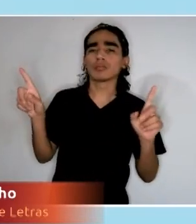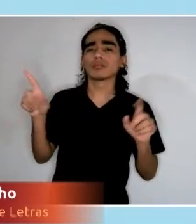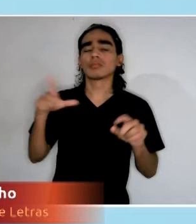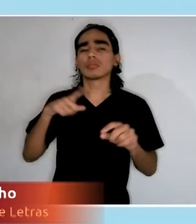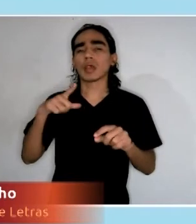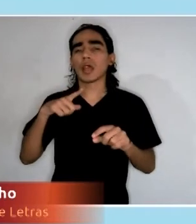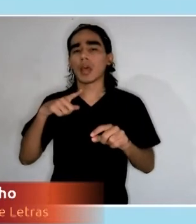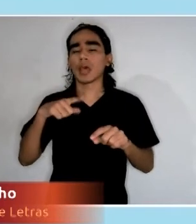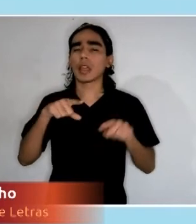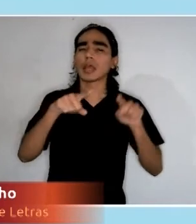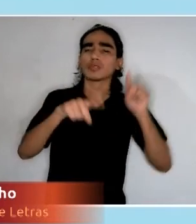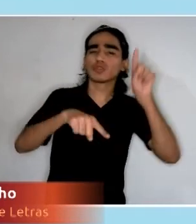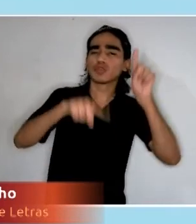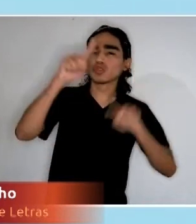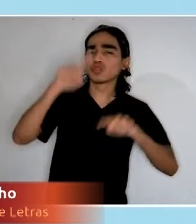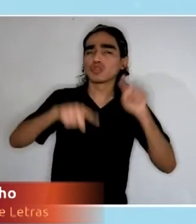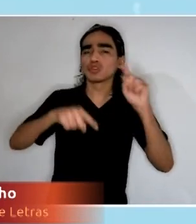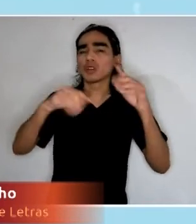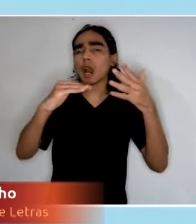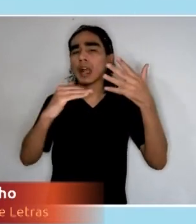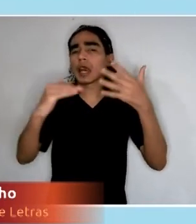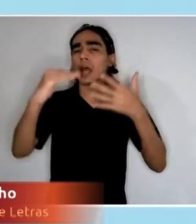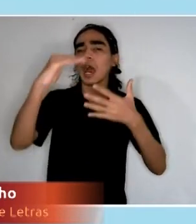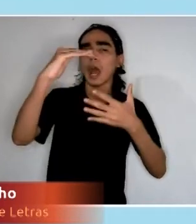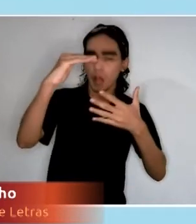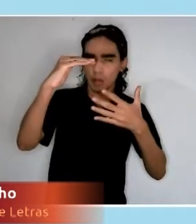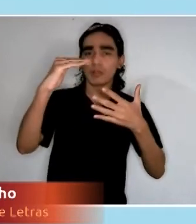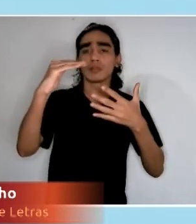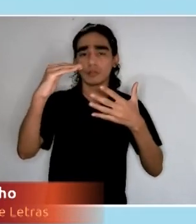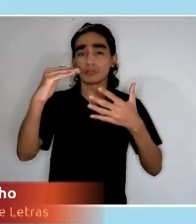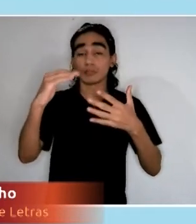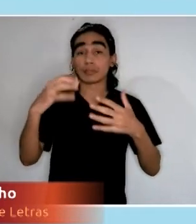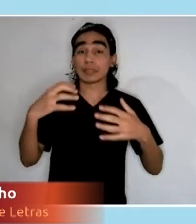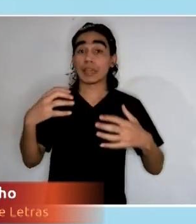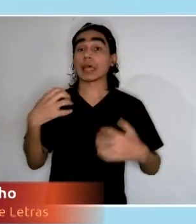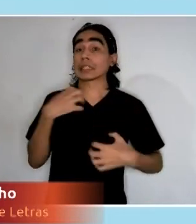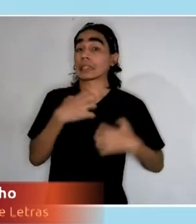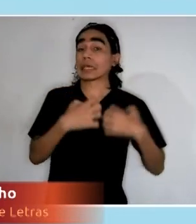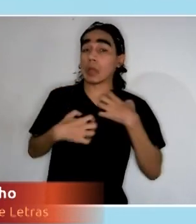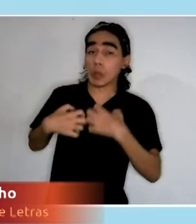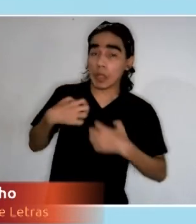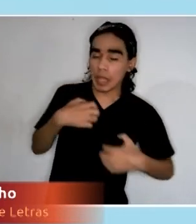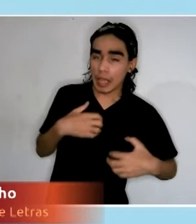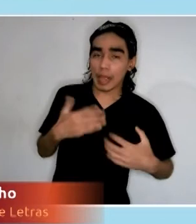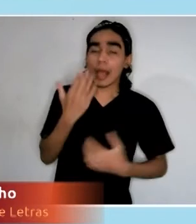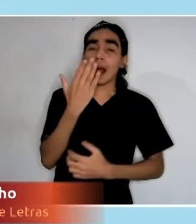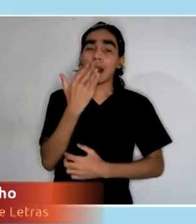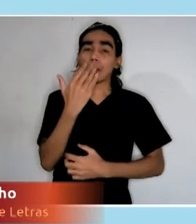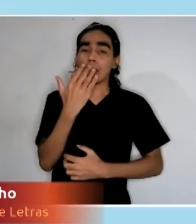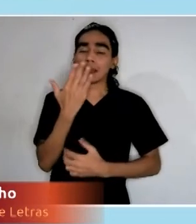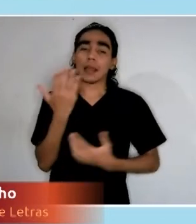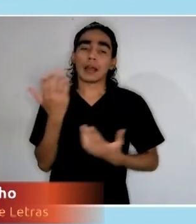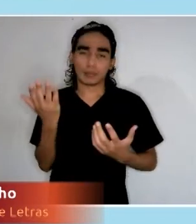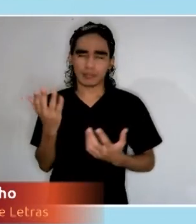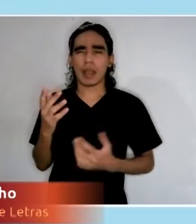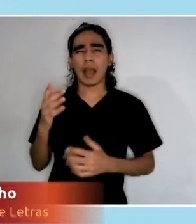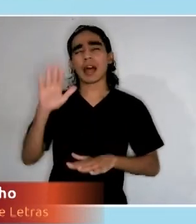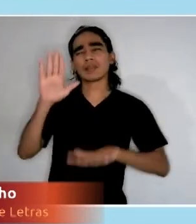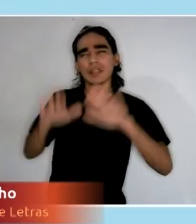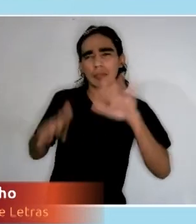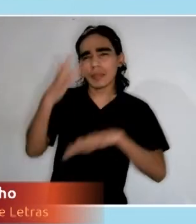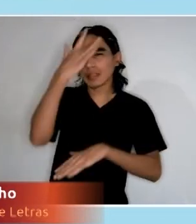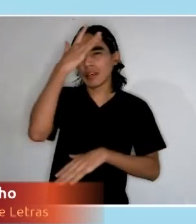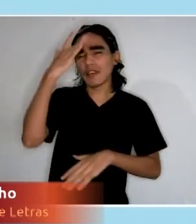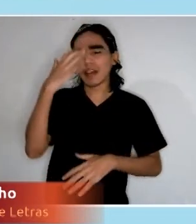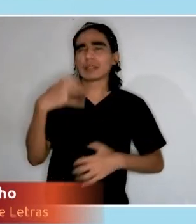diferentes graus, né, da insegurança alimentar. A gente ouve essa palavra insegurança alimentar, tem gente que fala que ela é um